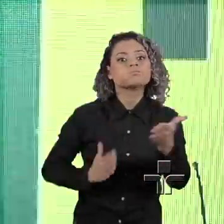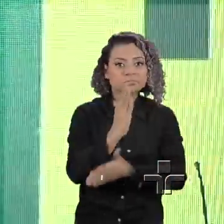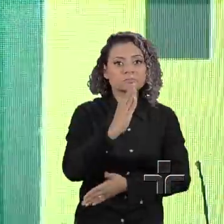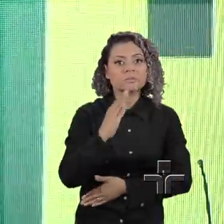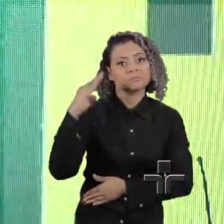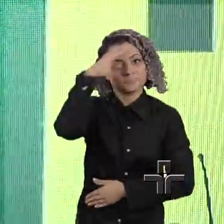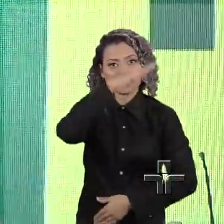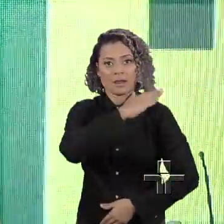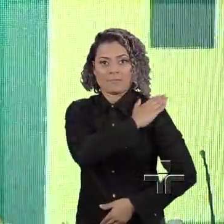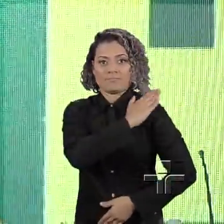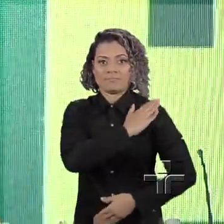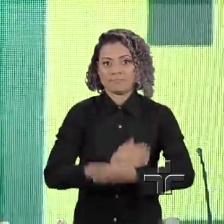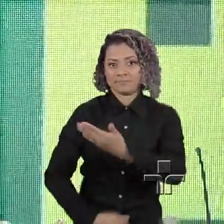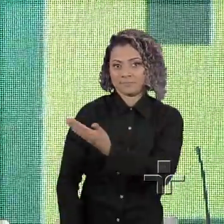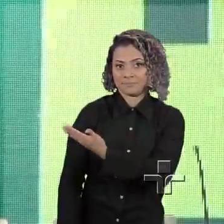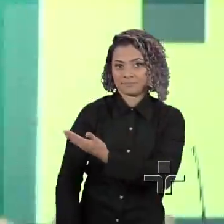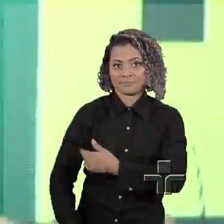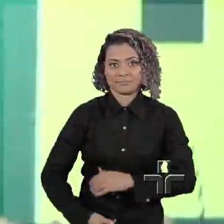capitão.